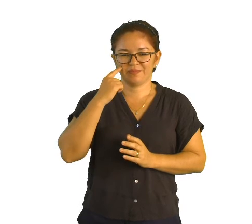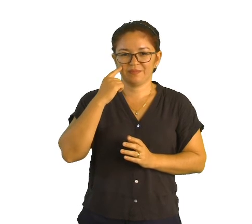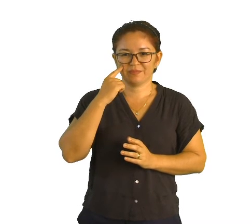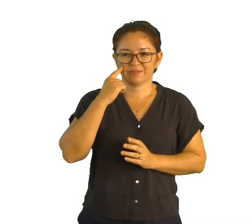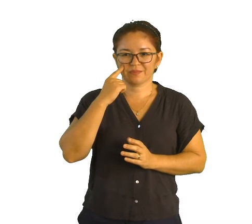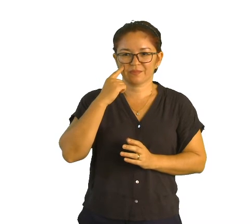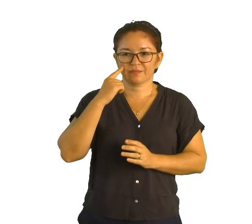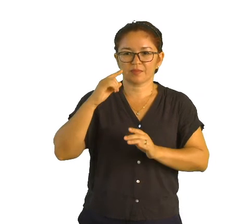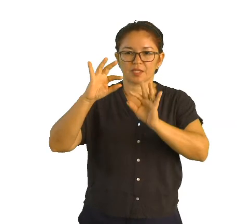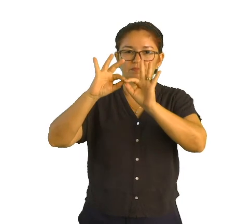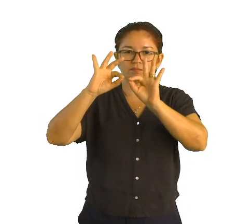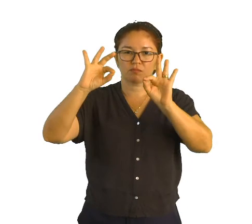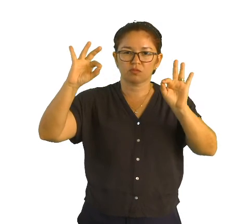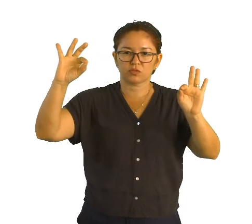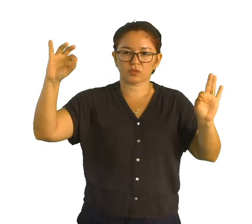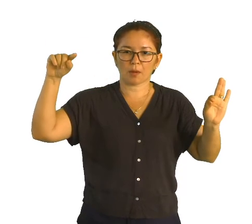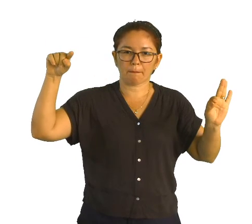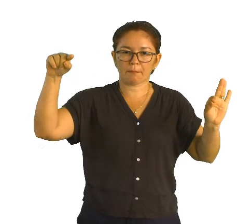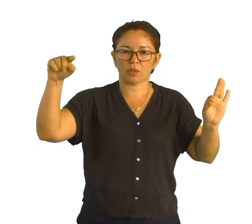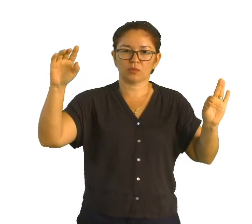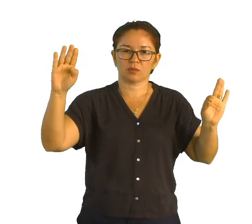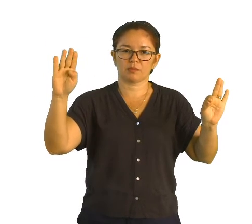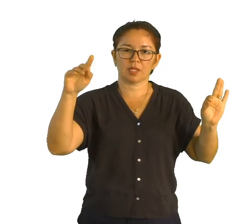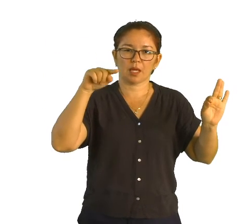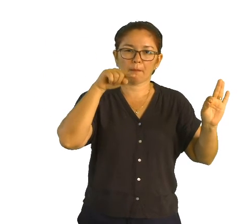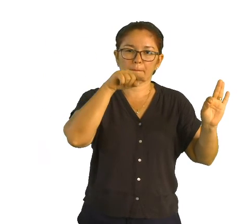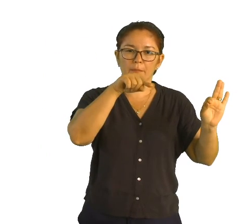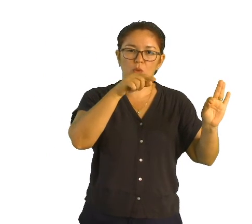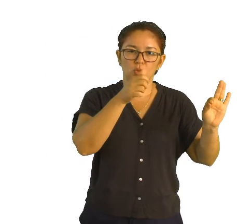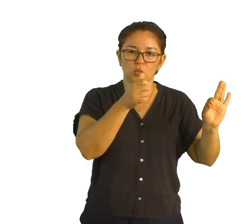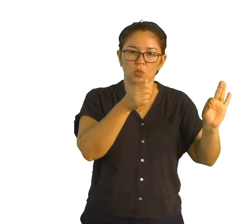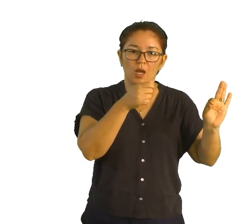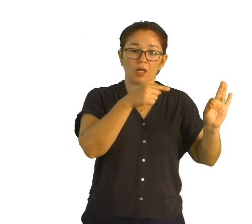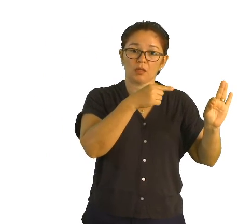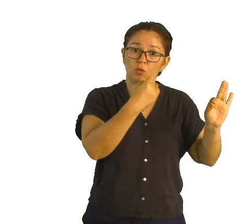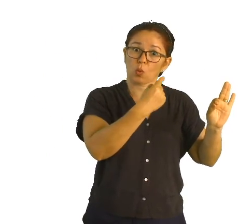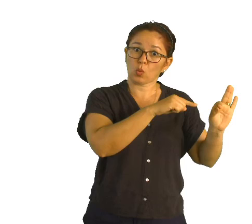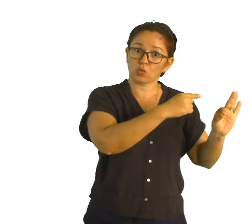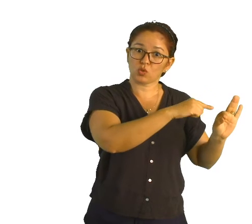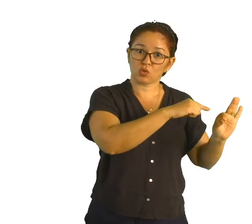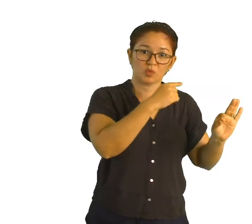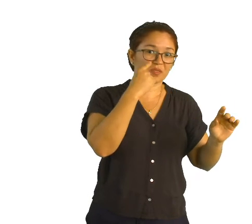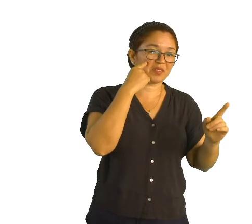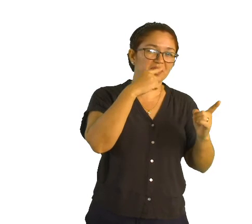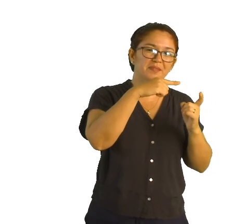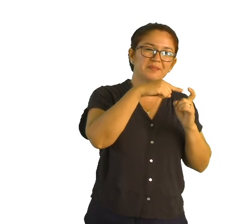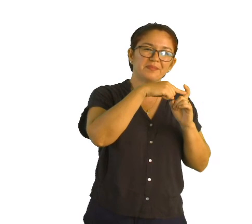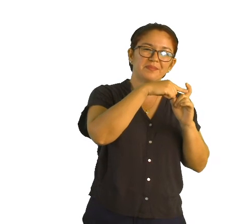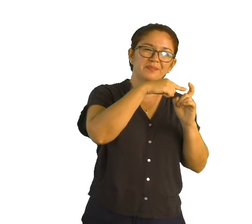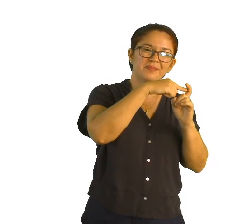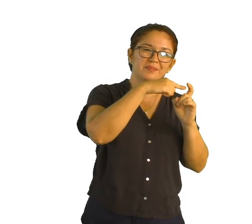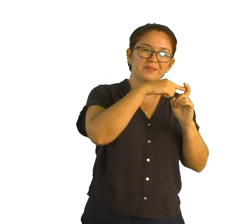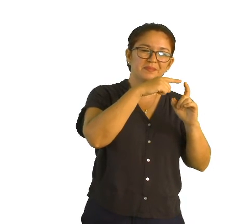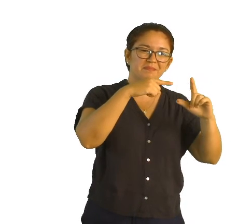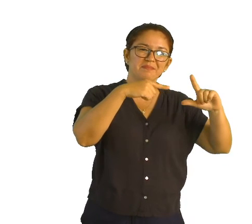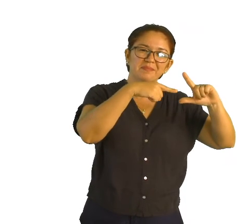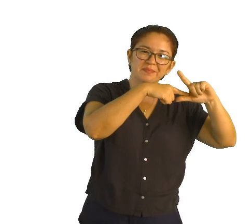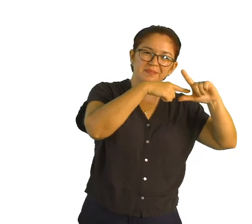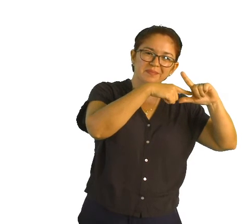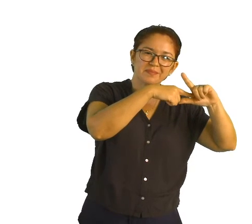que ele veio lá representado. BA maiúsculo com a setinha voltada para a direita. É assim que eu